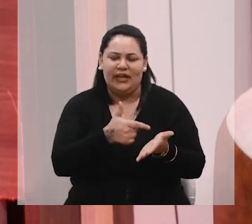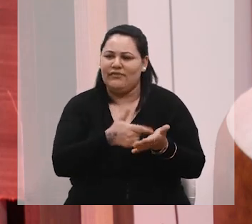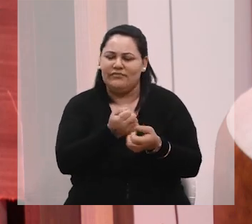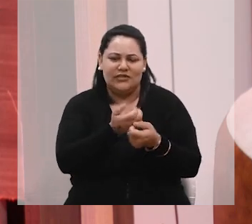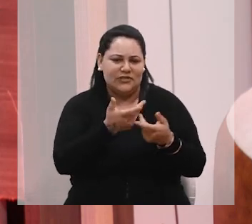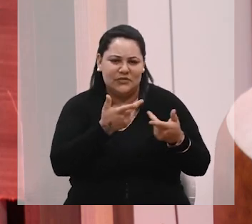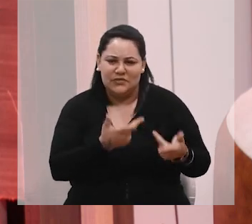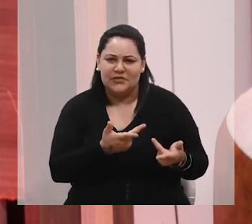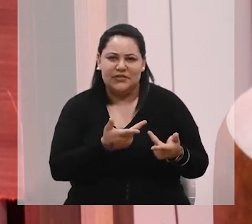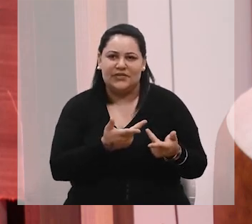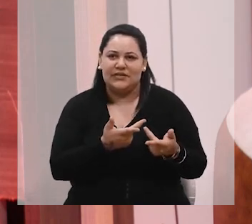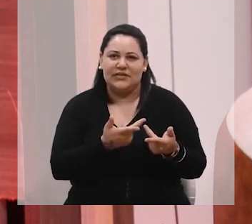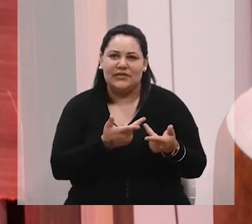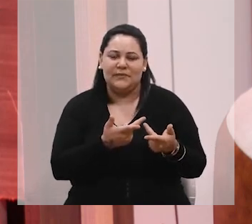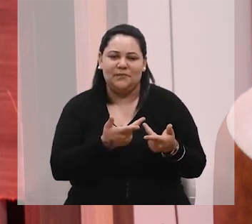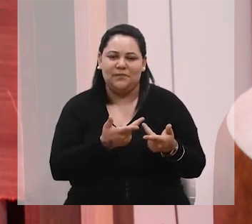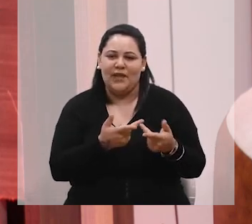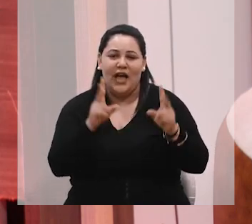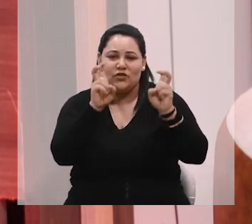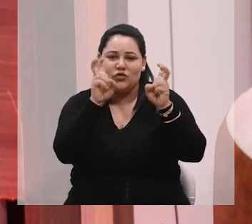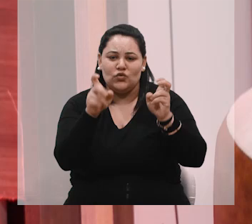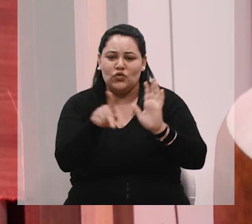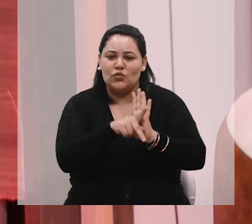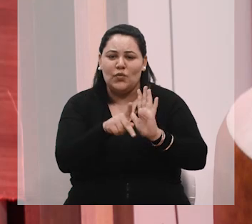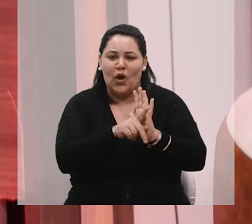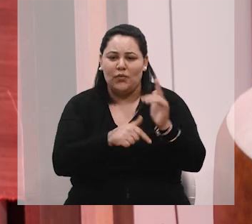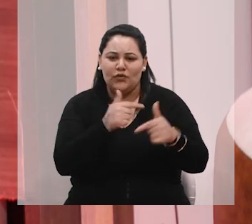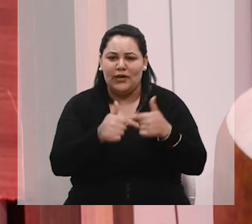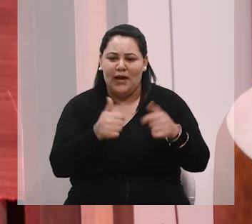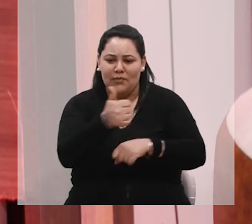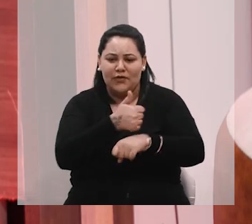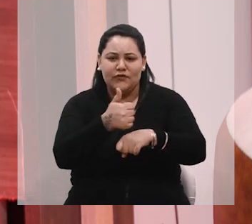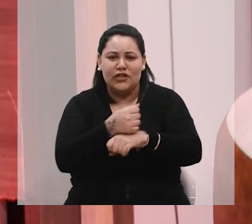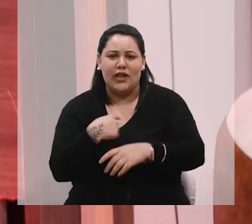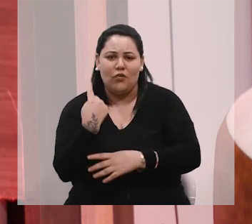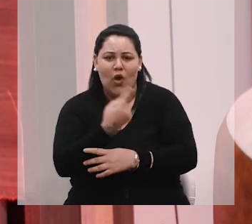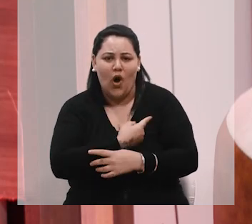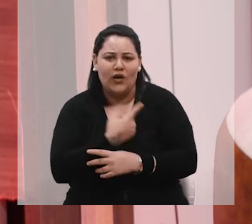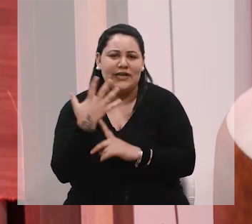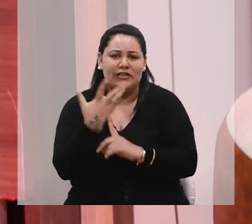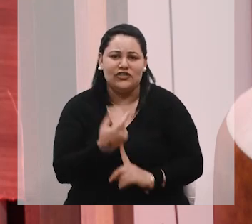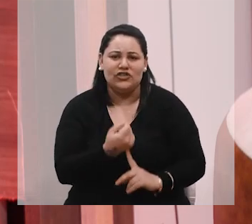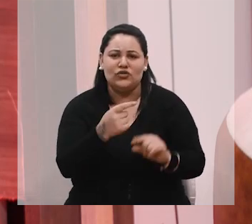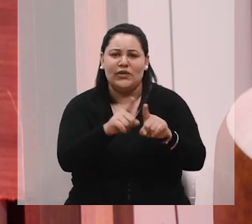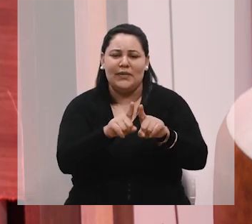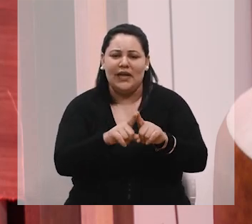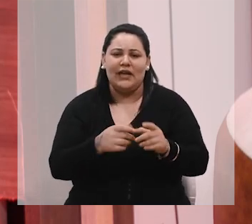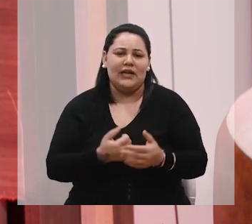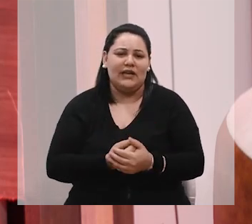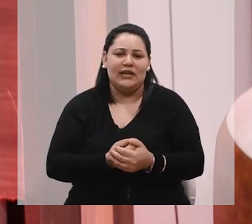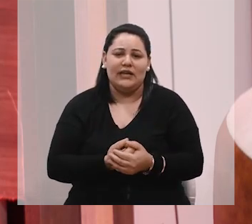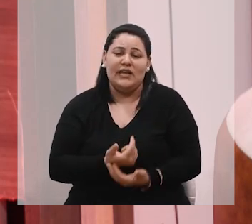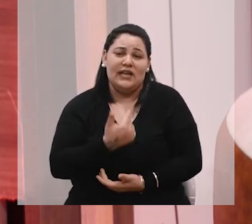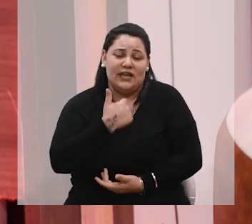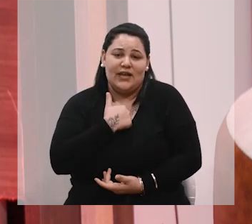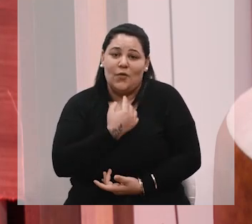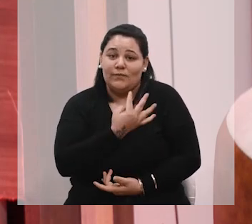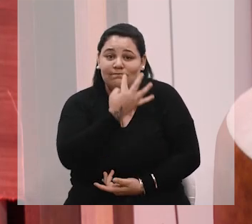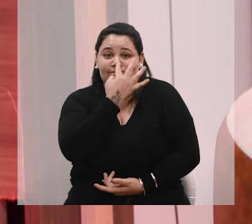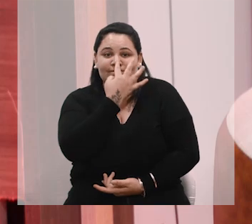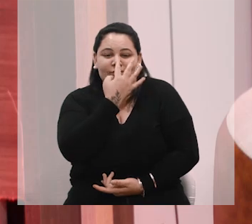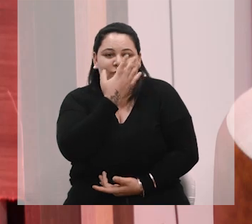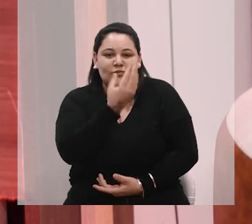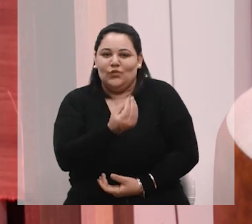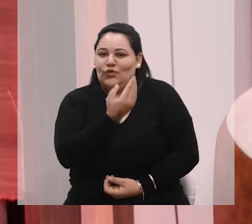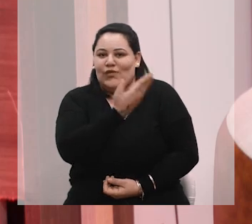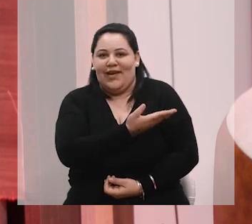a essas questões que permeiam, né, o ambiente de produção artística. E eu sou uma grande